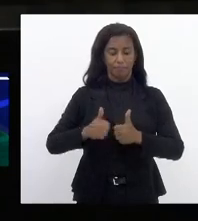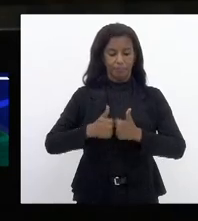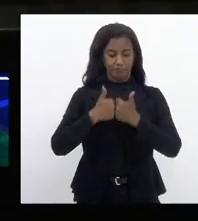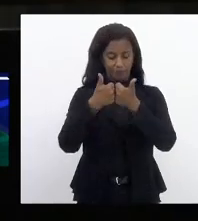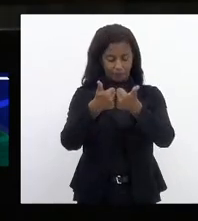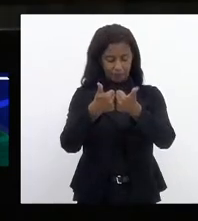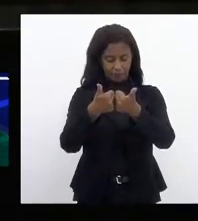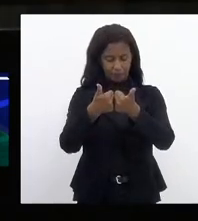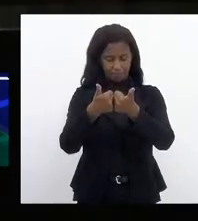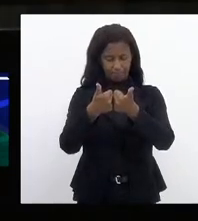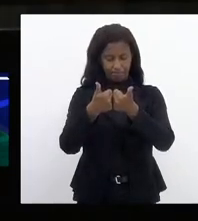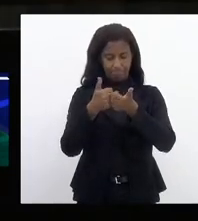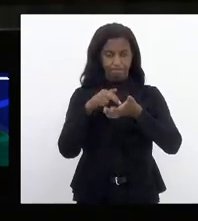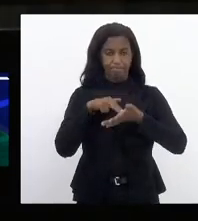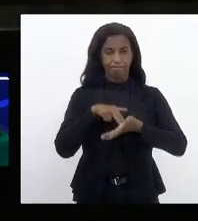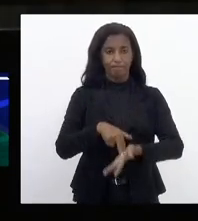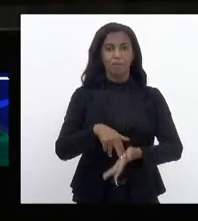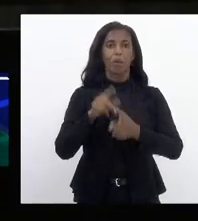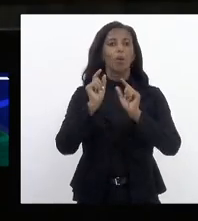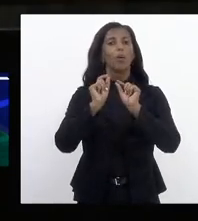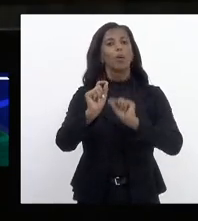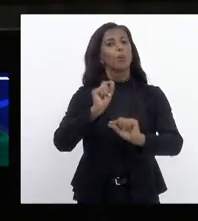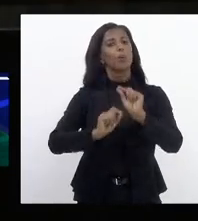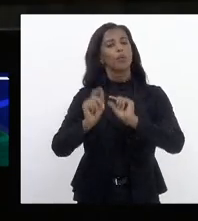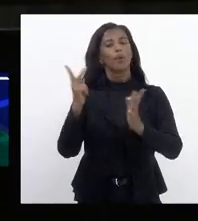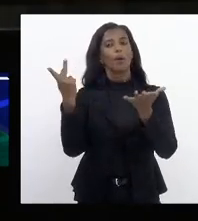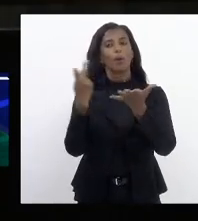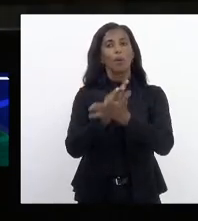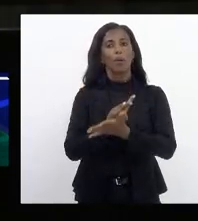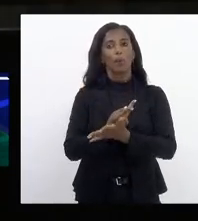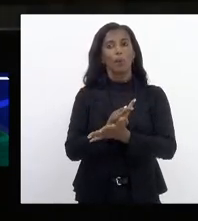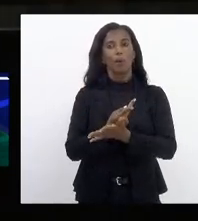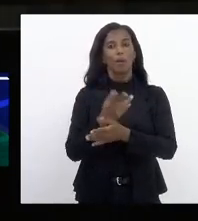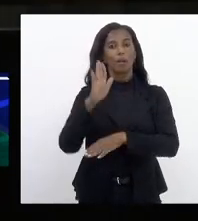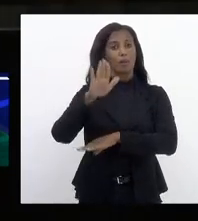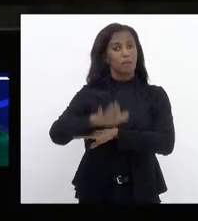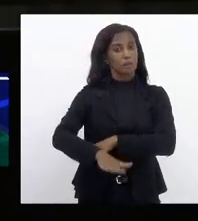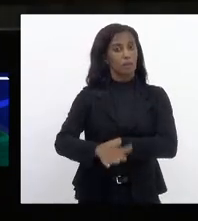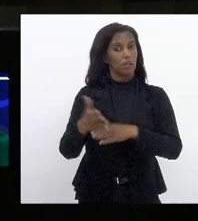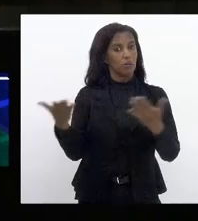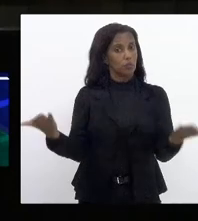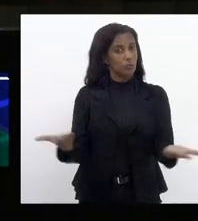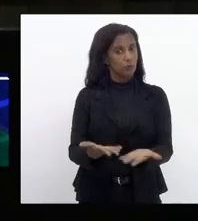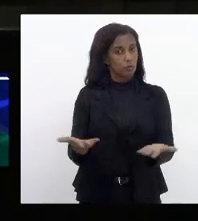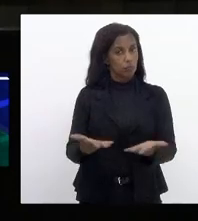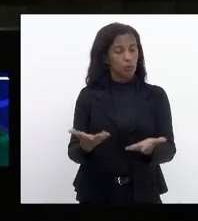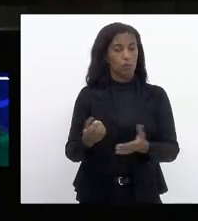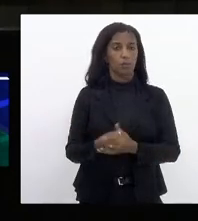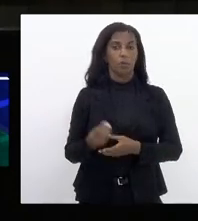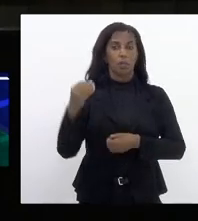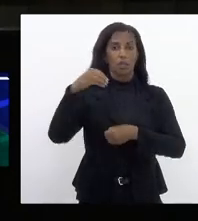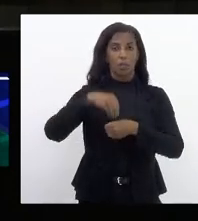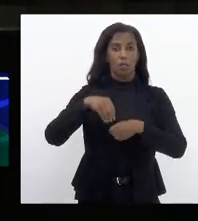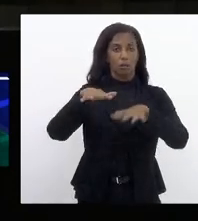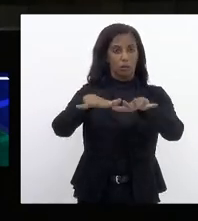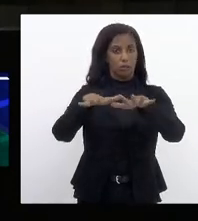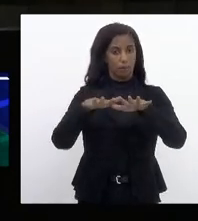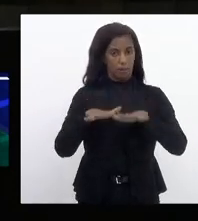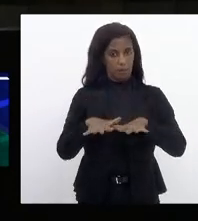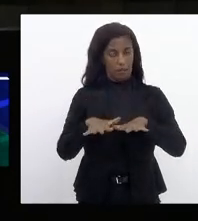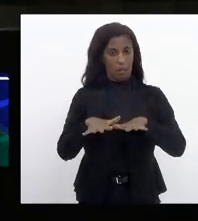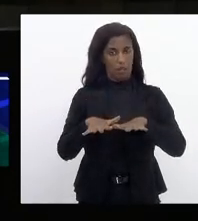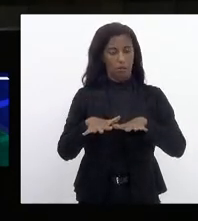para fundamentar o que aconteceu na tarde de hoje, dentro desse plenário, do que esse